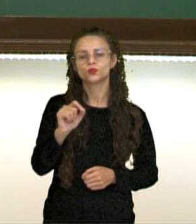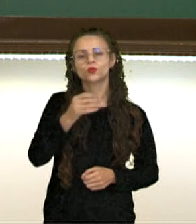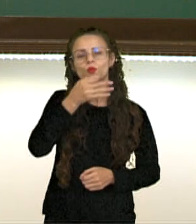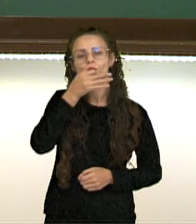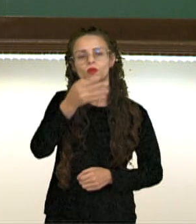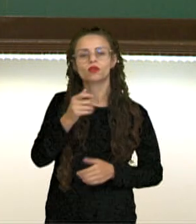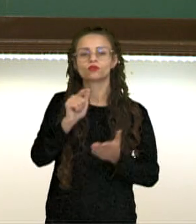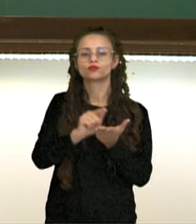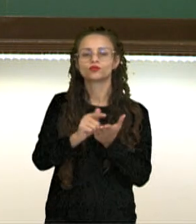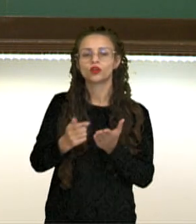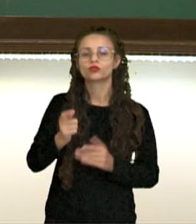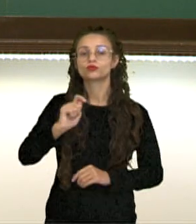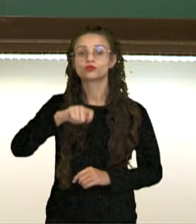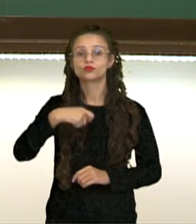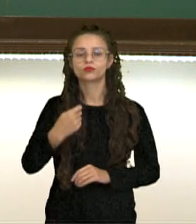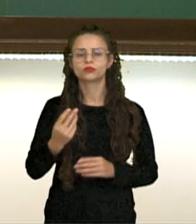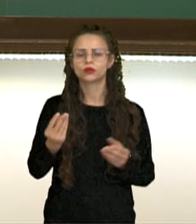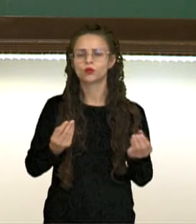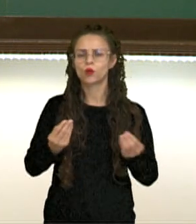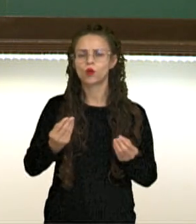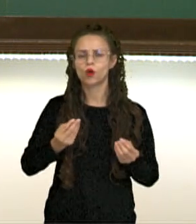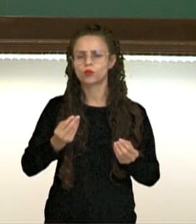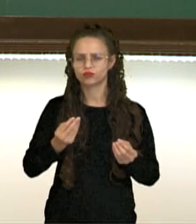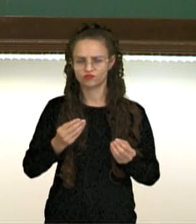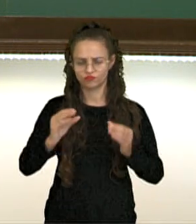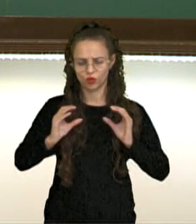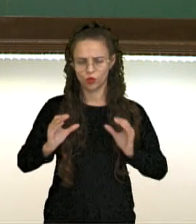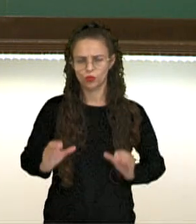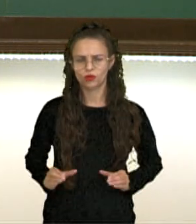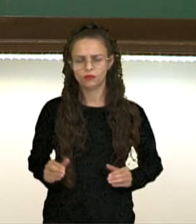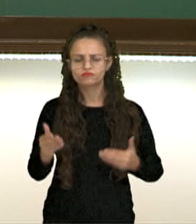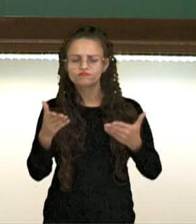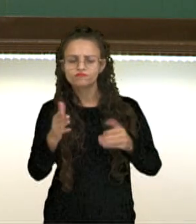do jornal sobre como agir com a situação de pandemia no país?